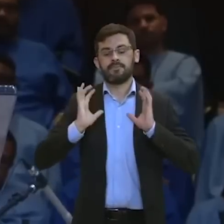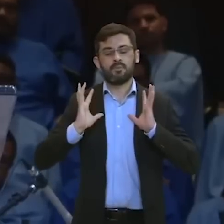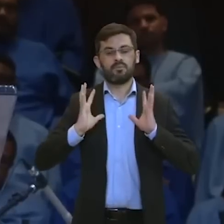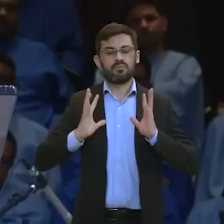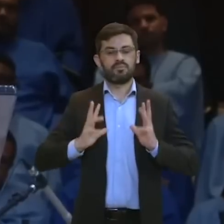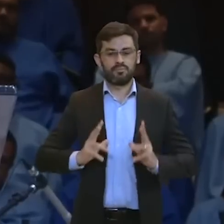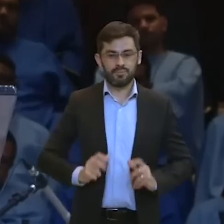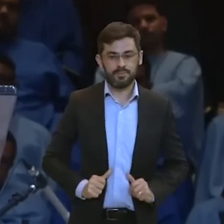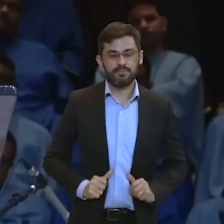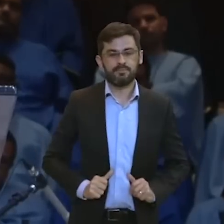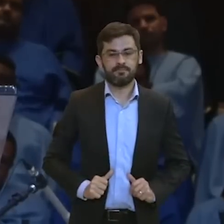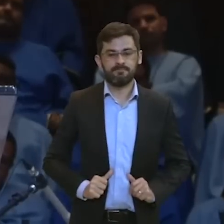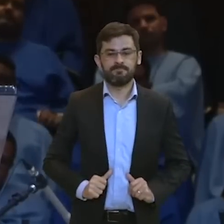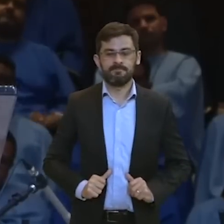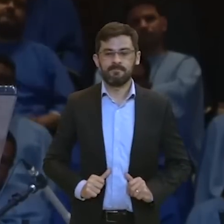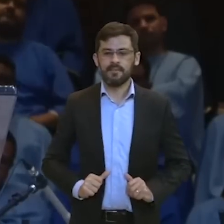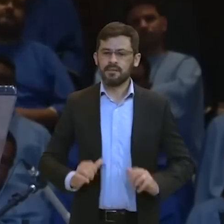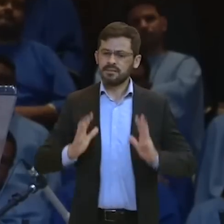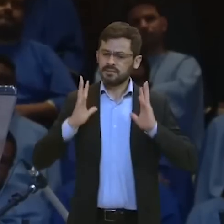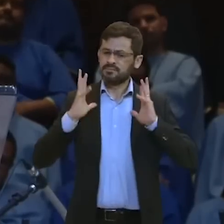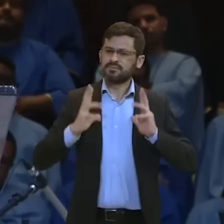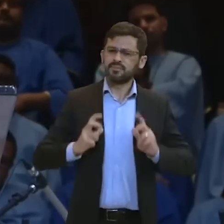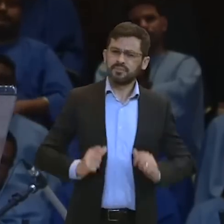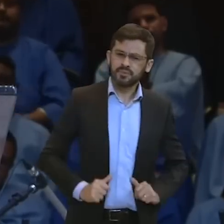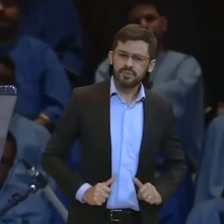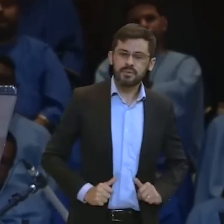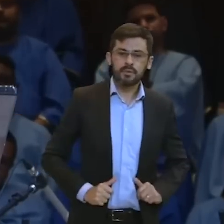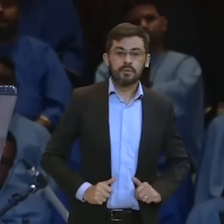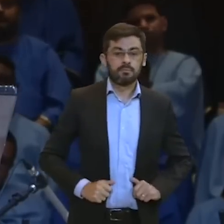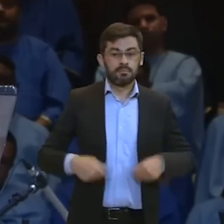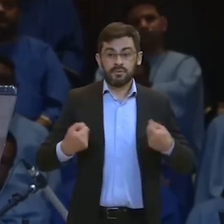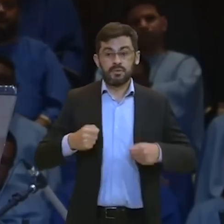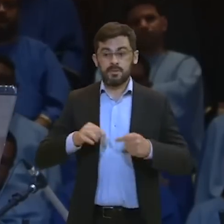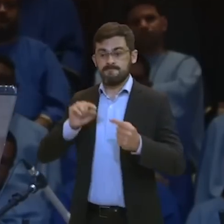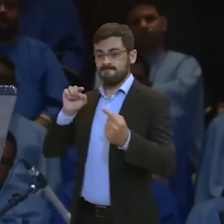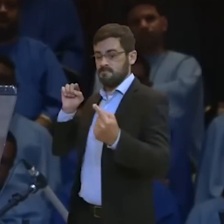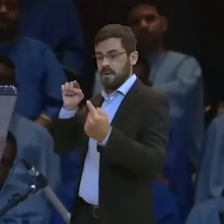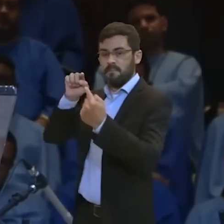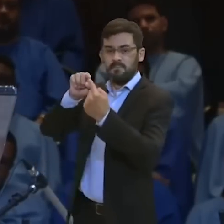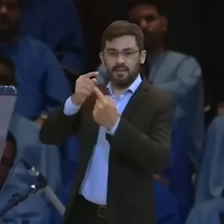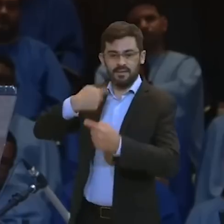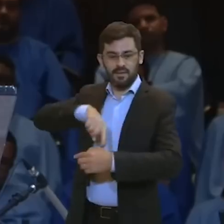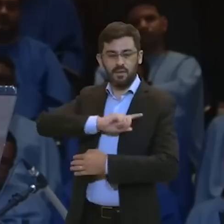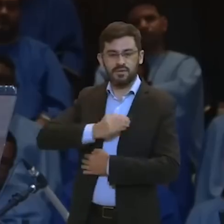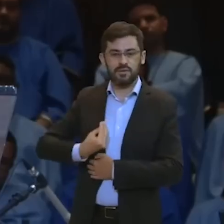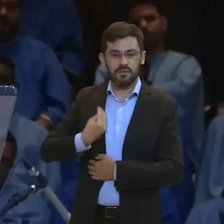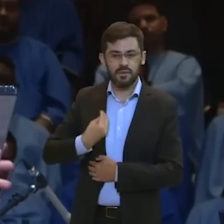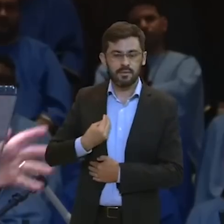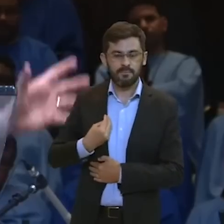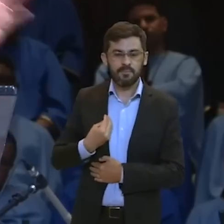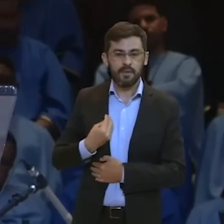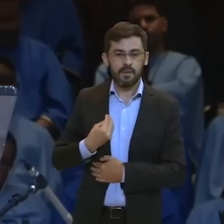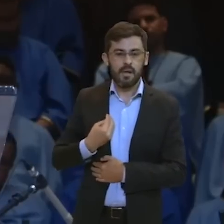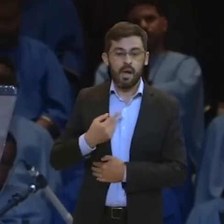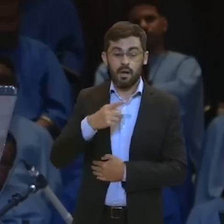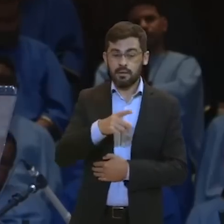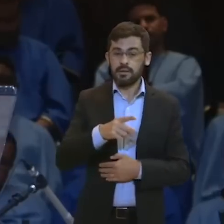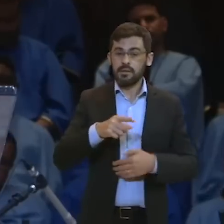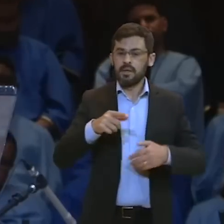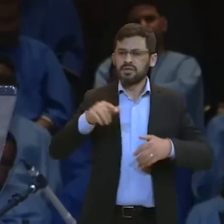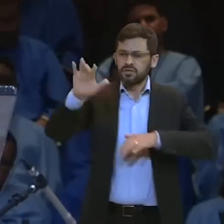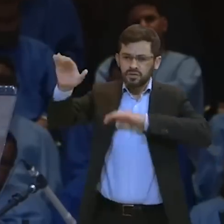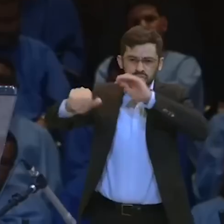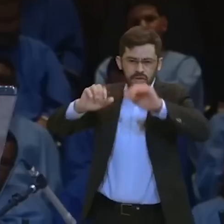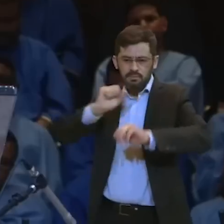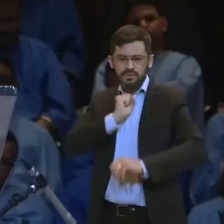santificação. E santificação passa a ser uma meta a ser perseguida. É interessante que ele chama os levitas, ele